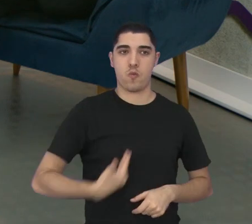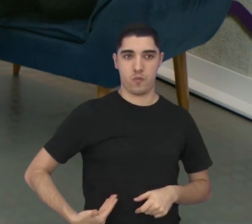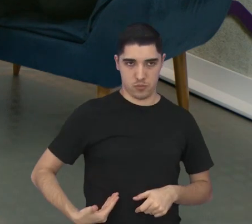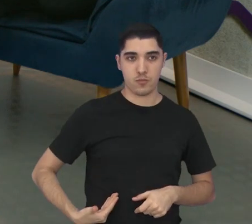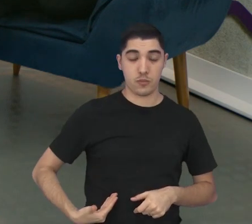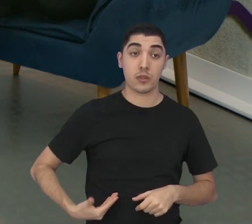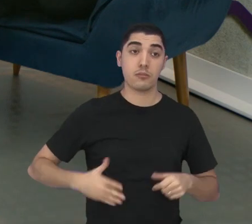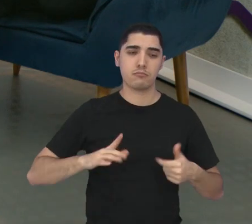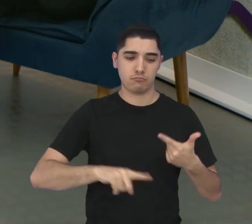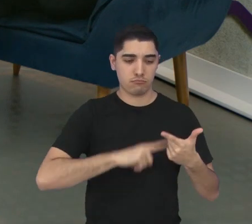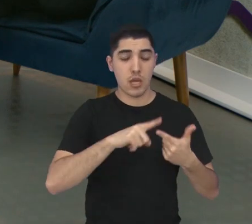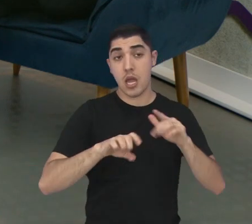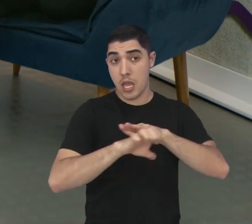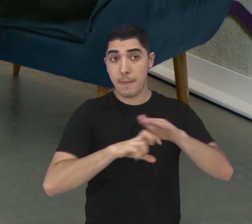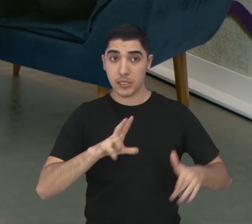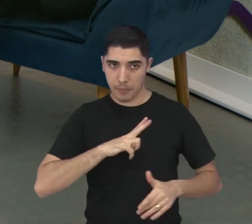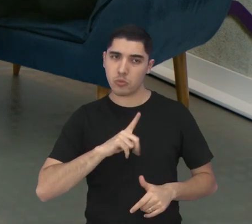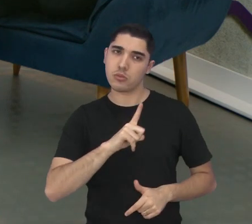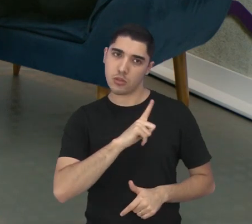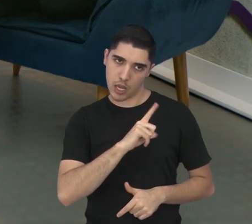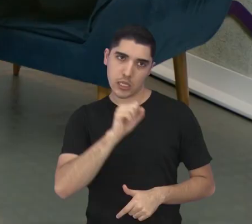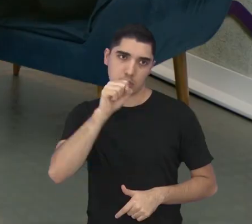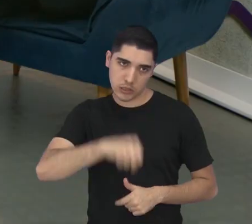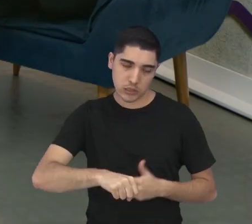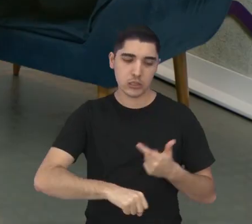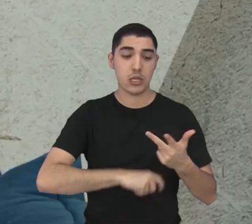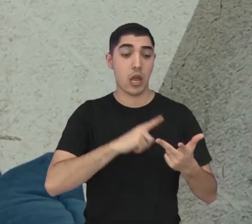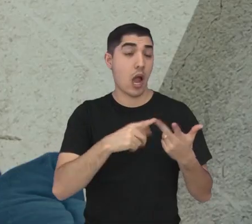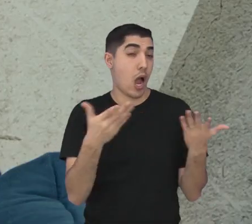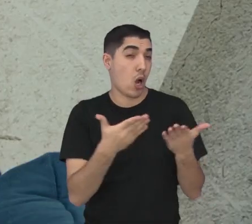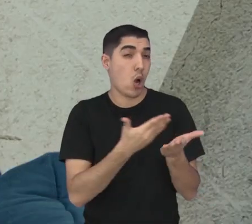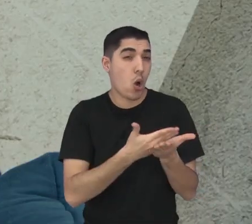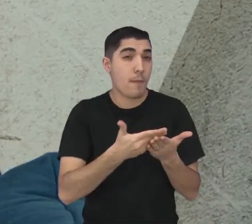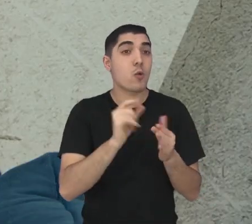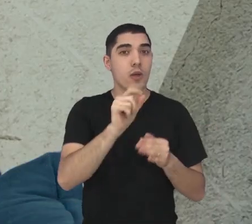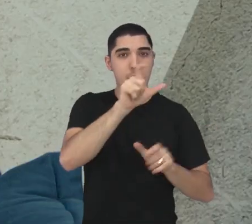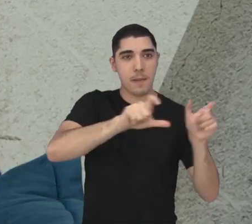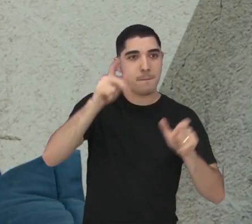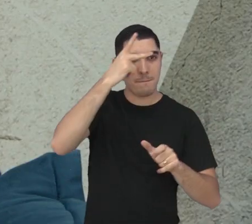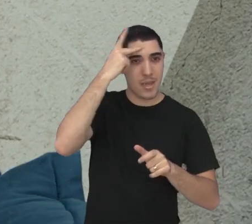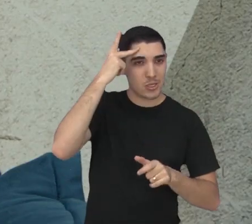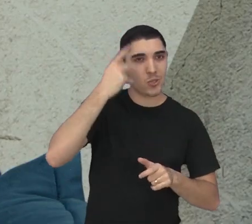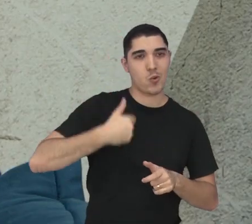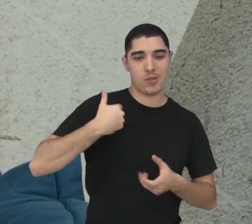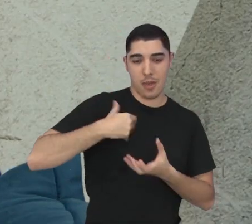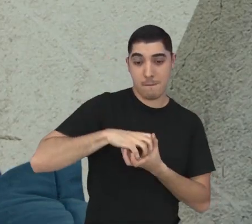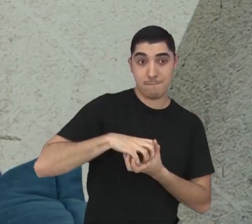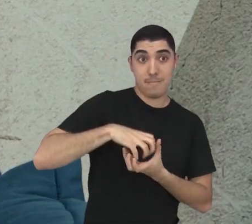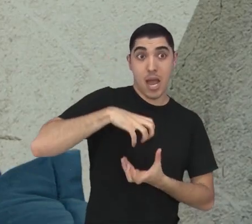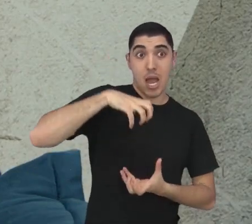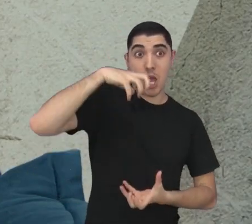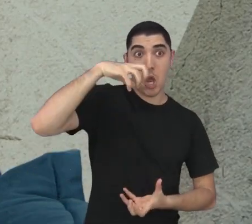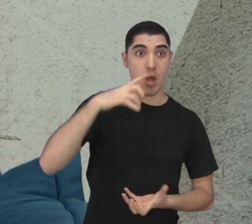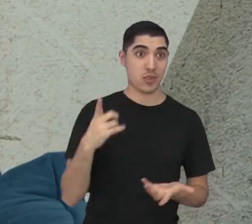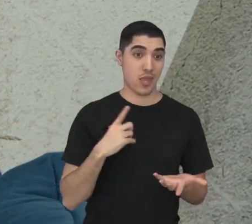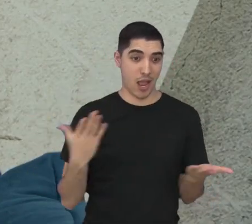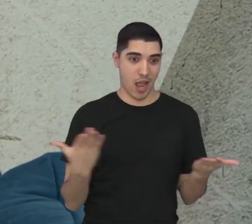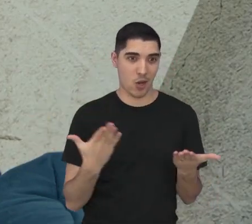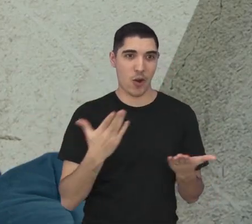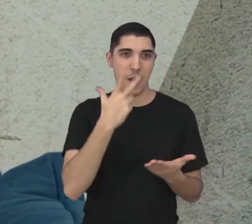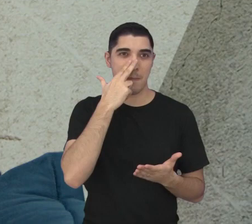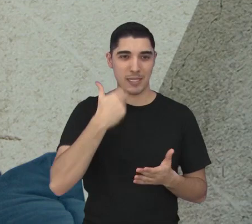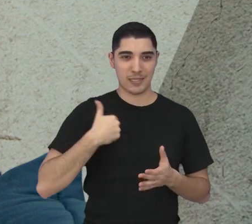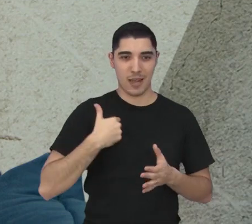mas mesmo assim na empresa privada, né, hoje com o aumento da longevidade também, com o aumento do envelhecimento humano é uma